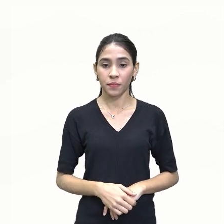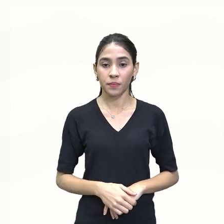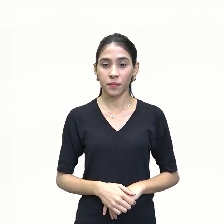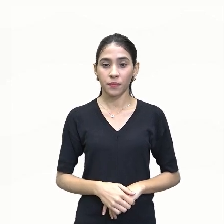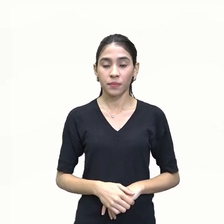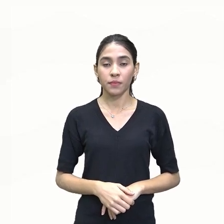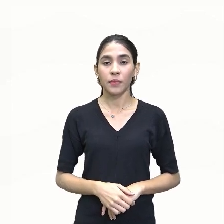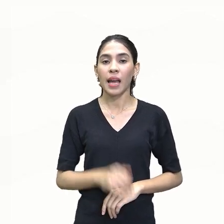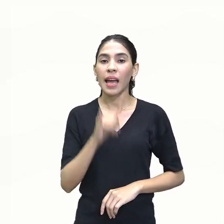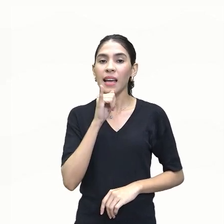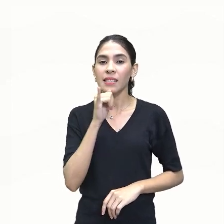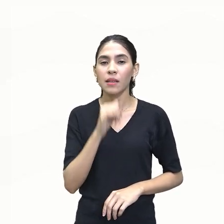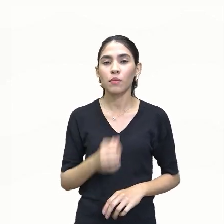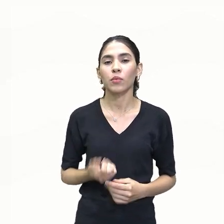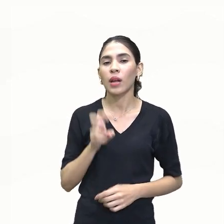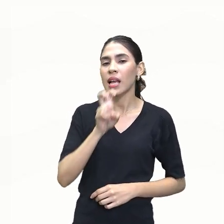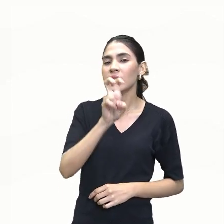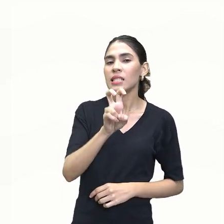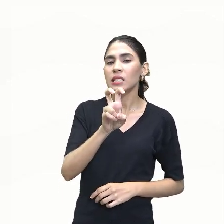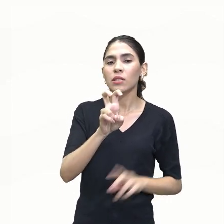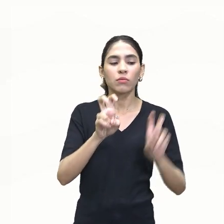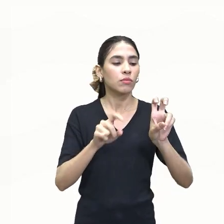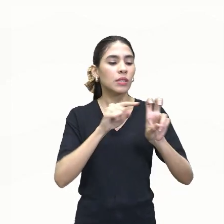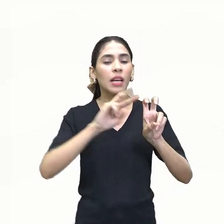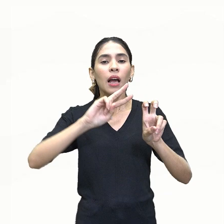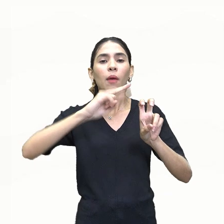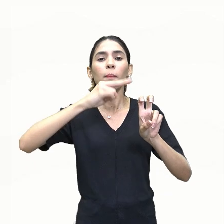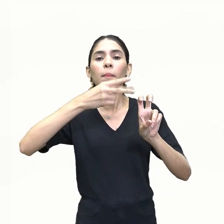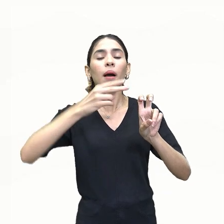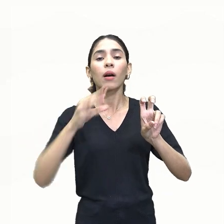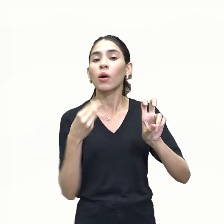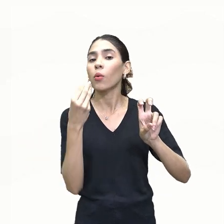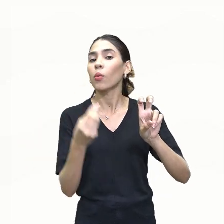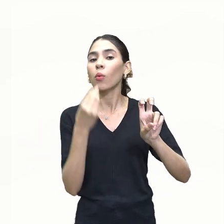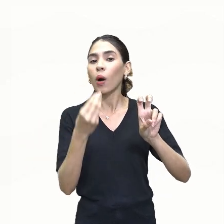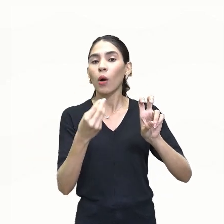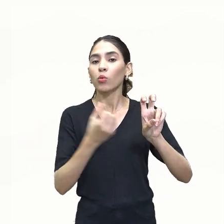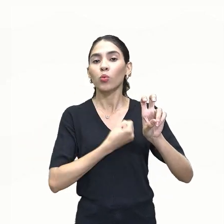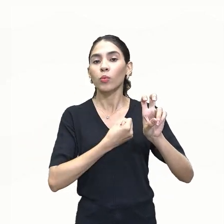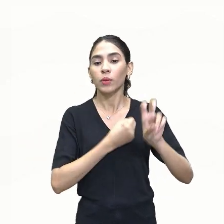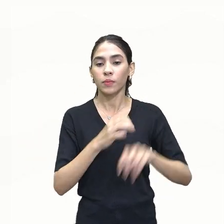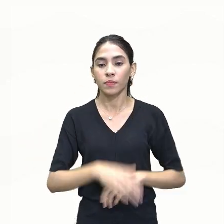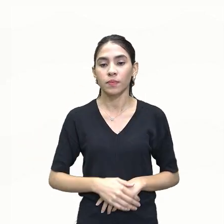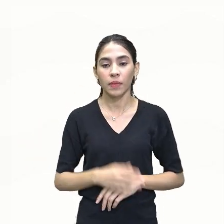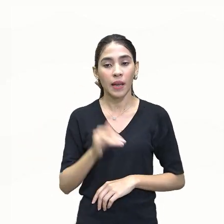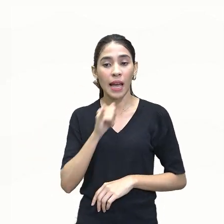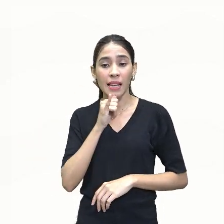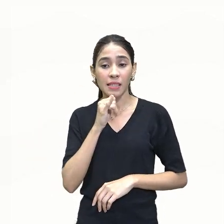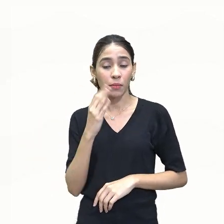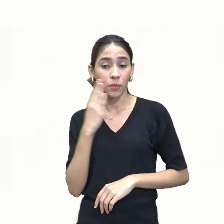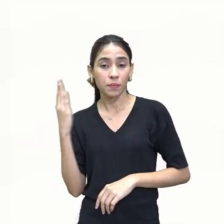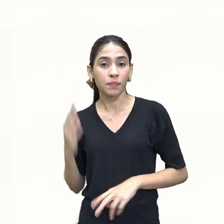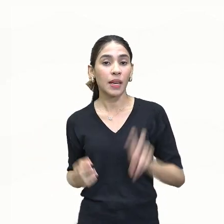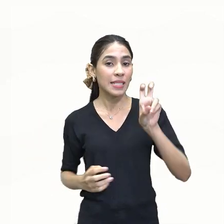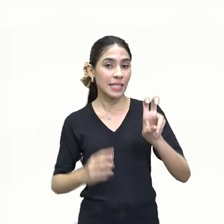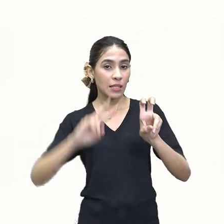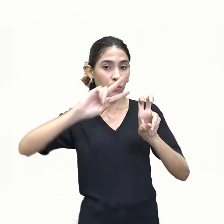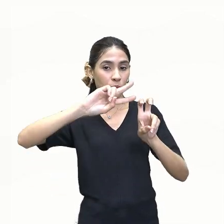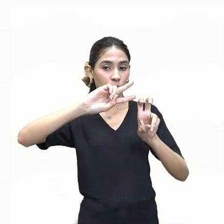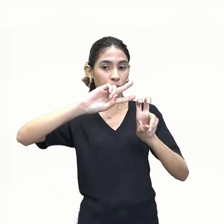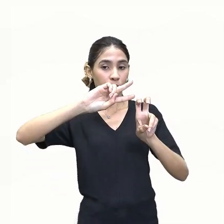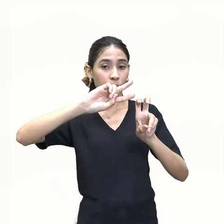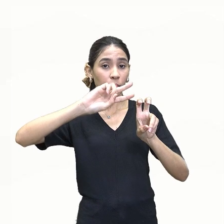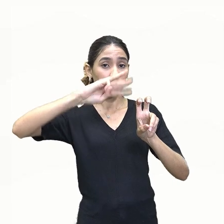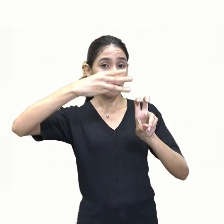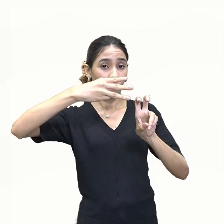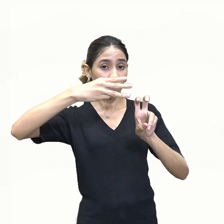5 elevado a quanto dá 125? Ora, professora, é 5 ao cubo. 5 vezes 5 vezes